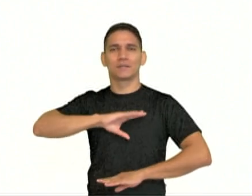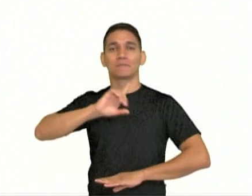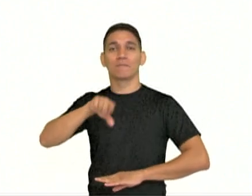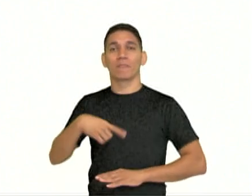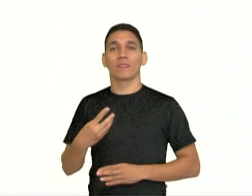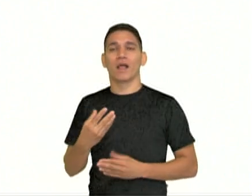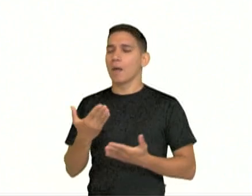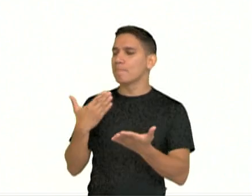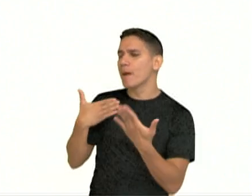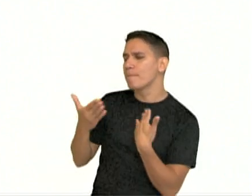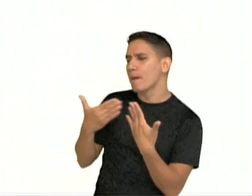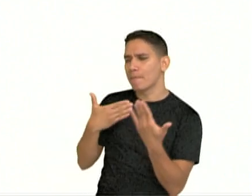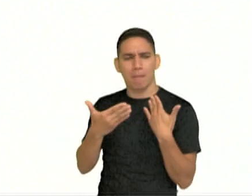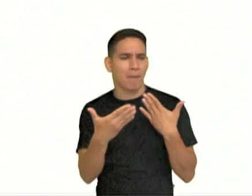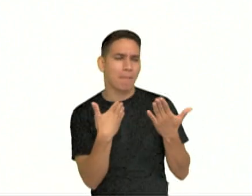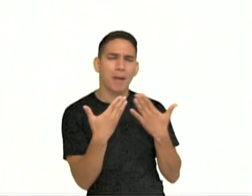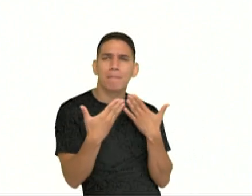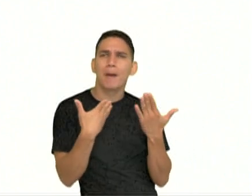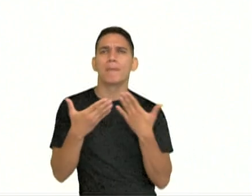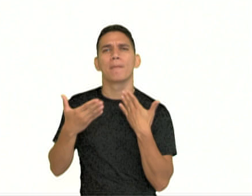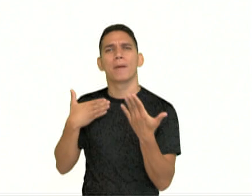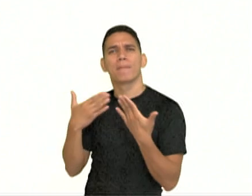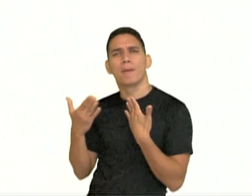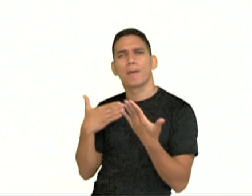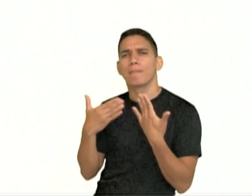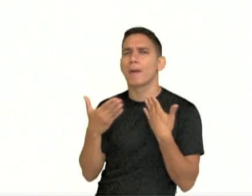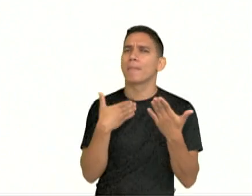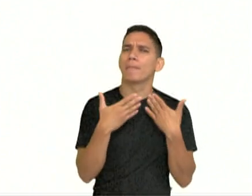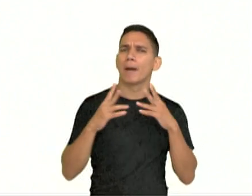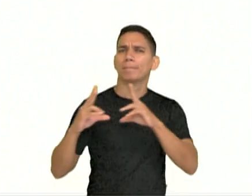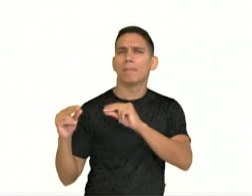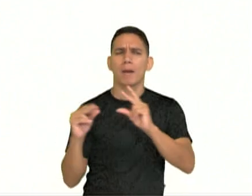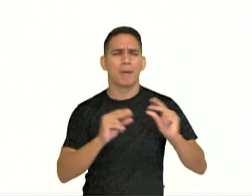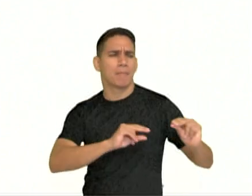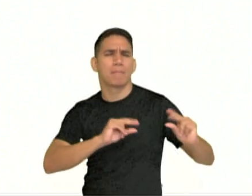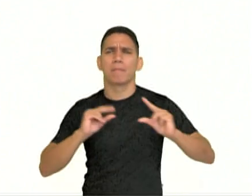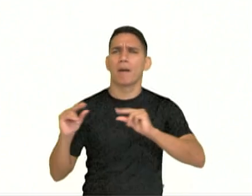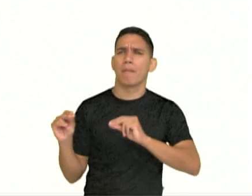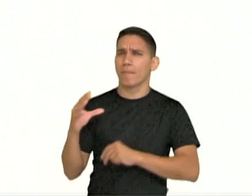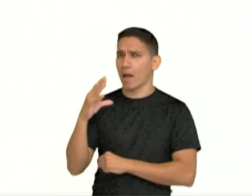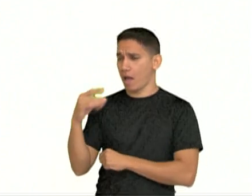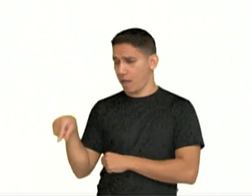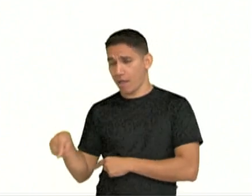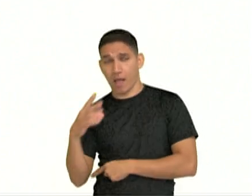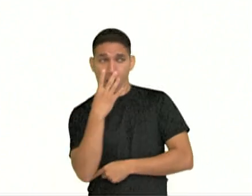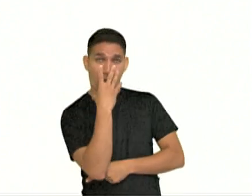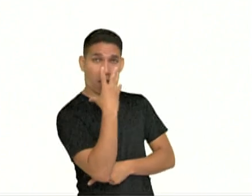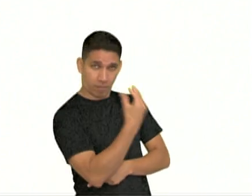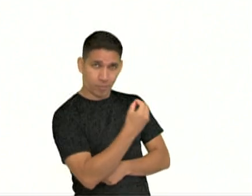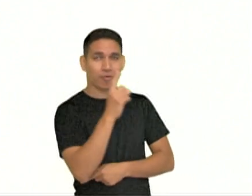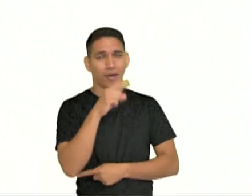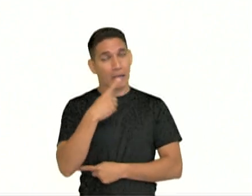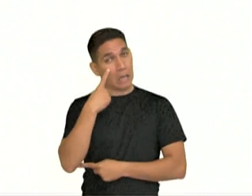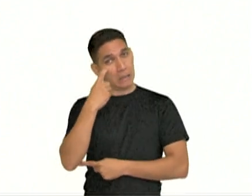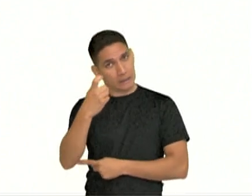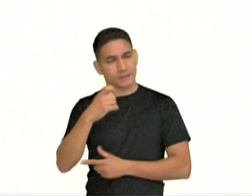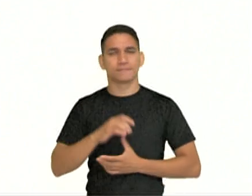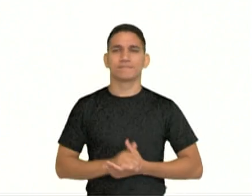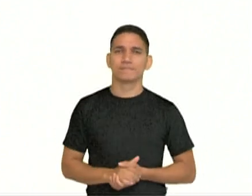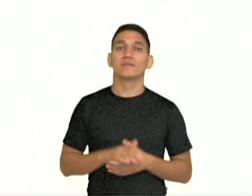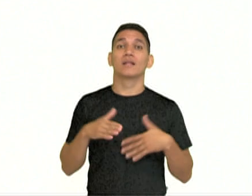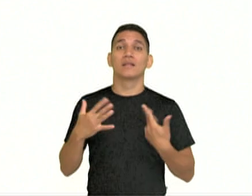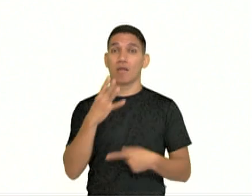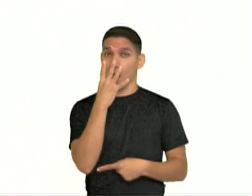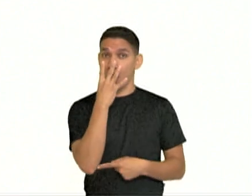De conversar, né? De aquela conversa, aquele diálogo ali com a raposa é um diálogo bem interessante. Então